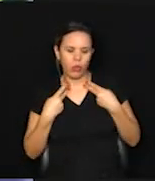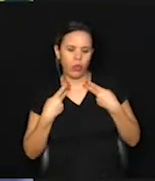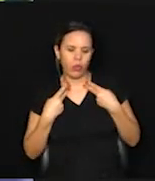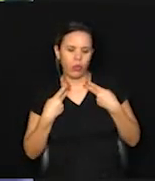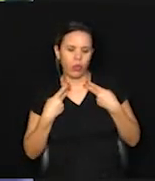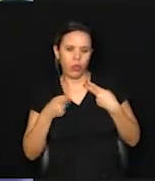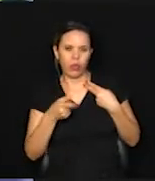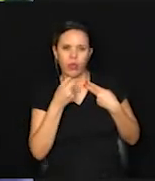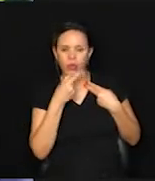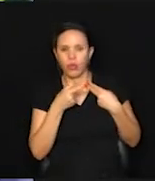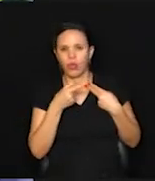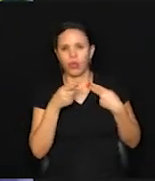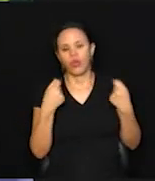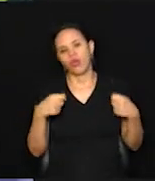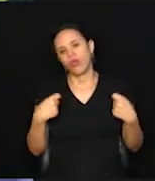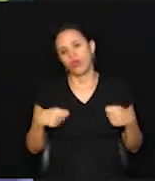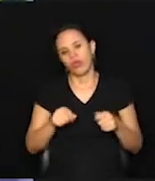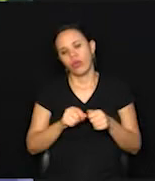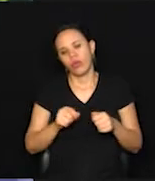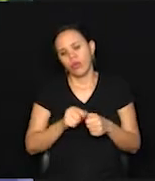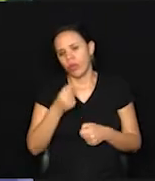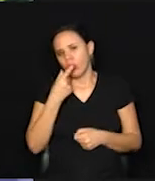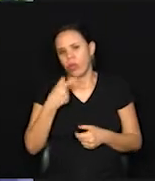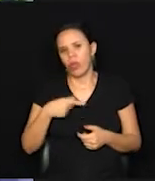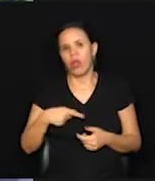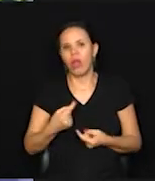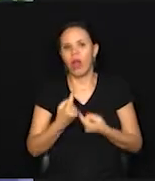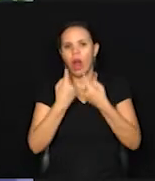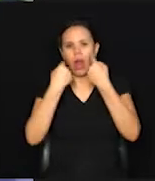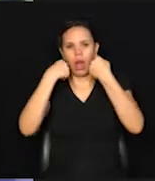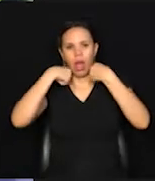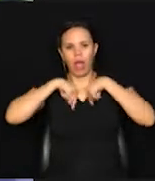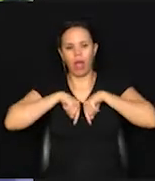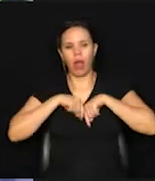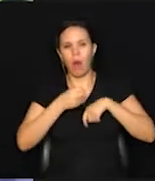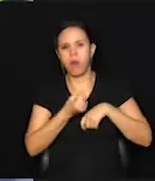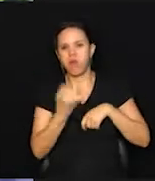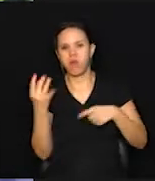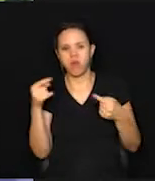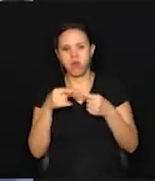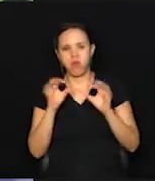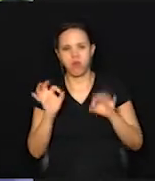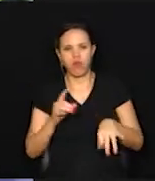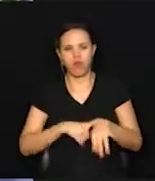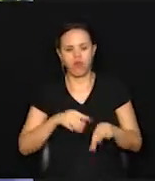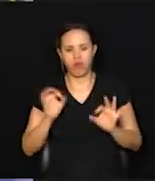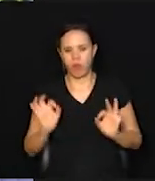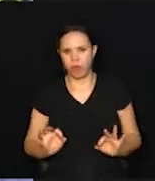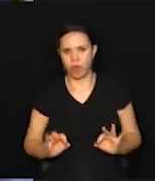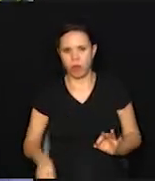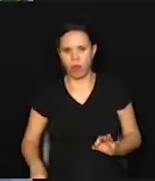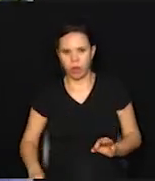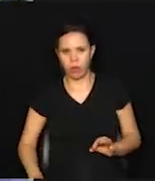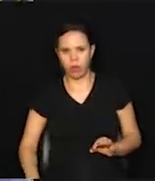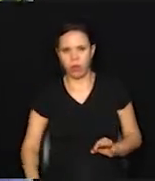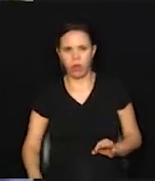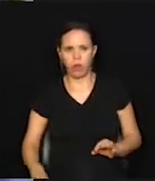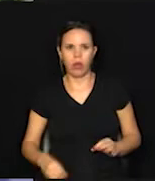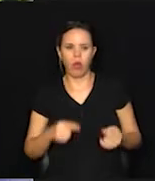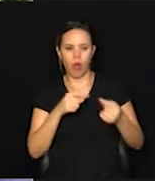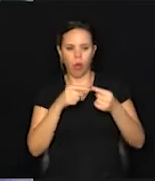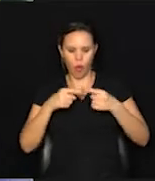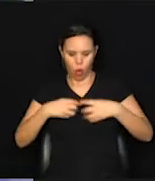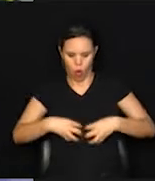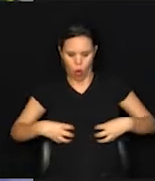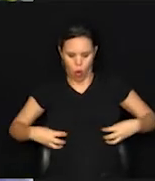toma um remédio, você precisa fazer esse remédio chegar numa concentração adequada, no tempo adequado, nos tecidos adequados do